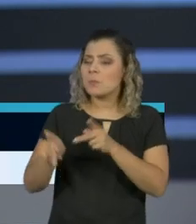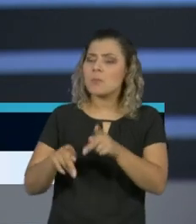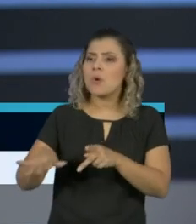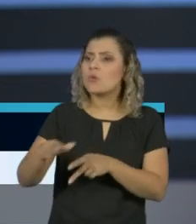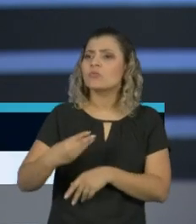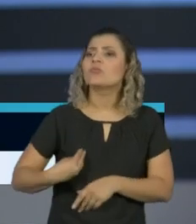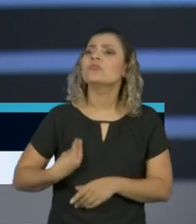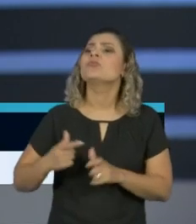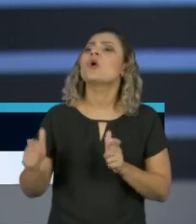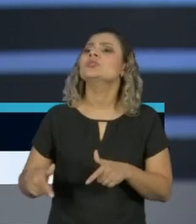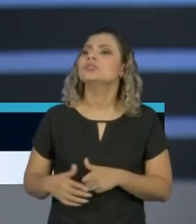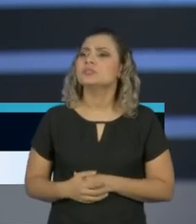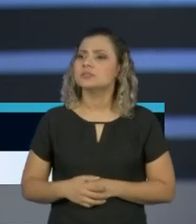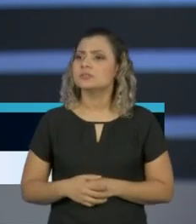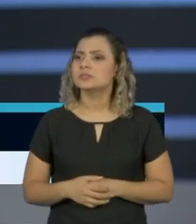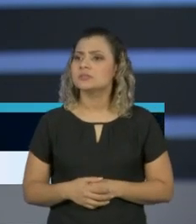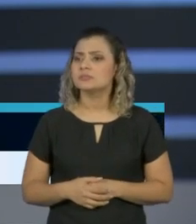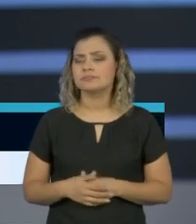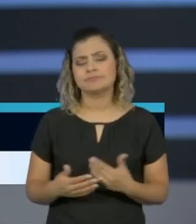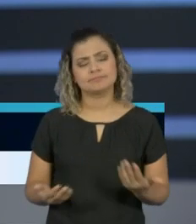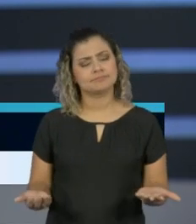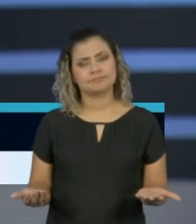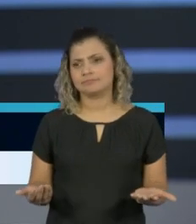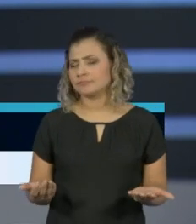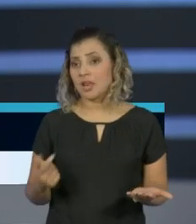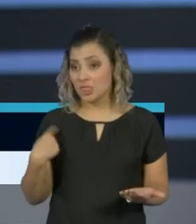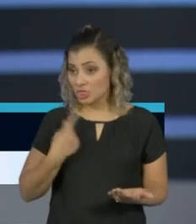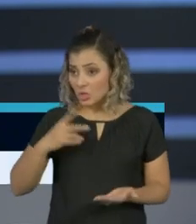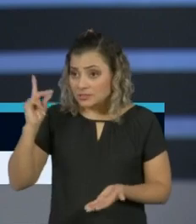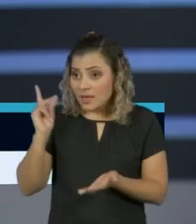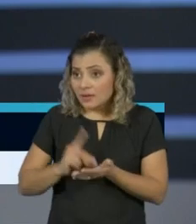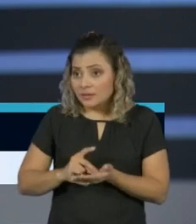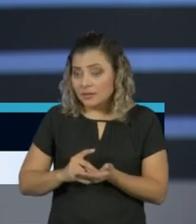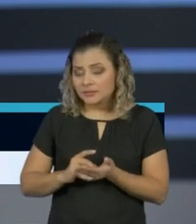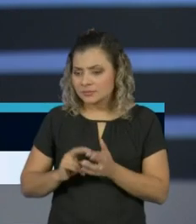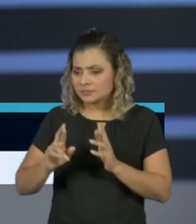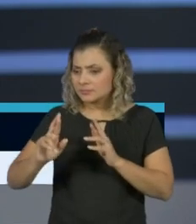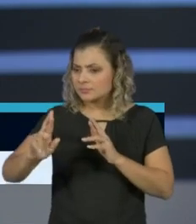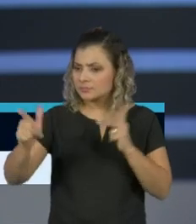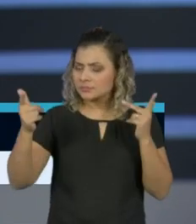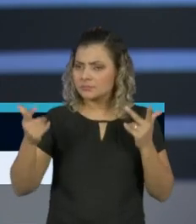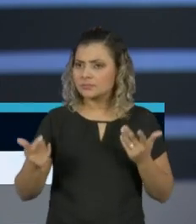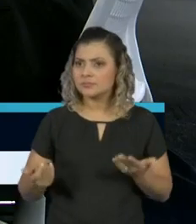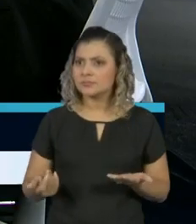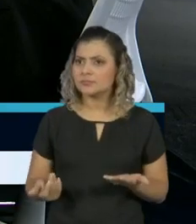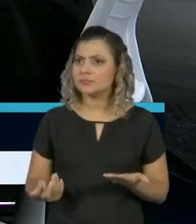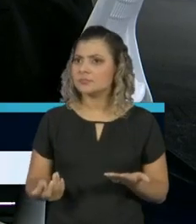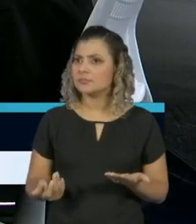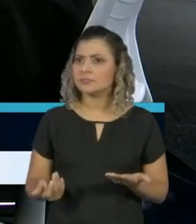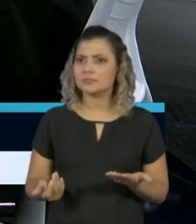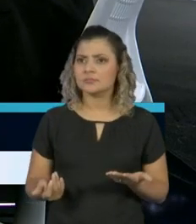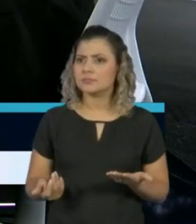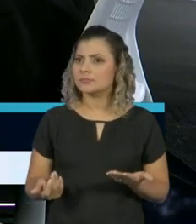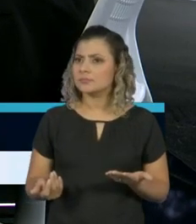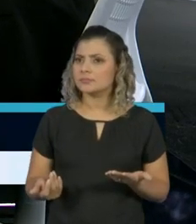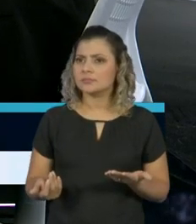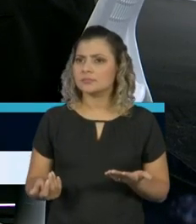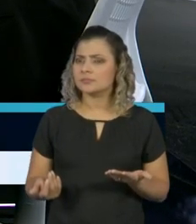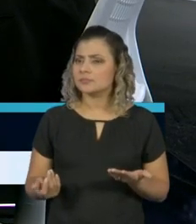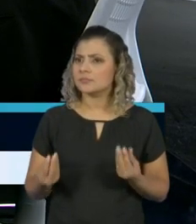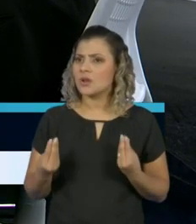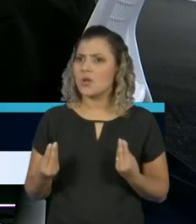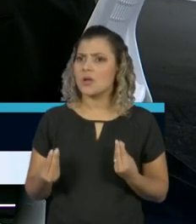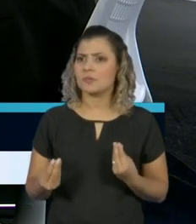né eu porque a nossa realidade é completamente distinta disso que está sendo discutido né